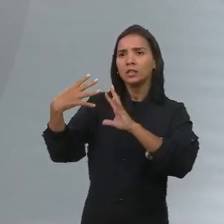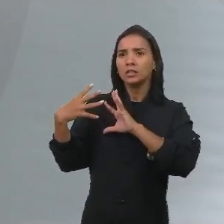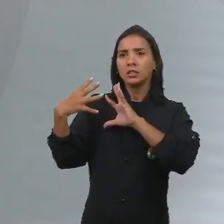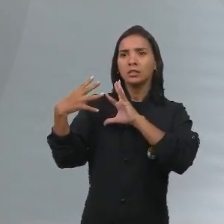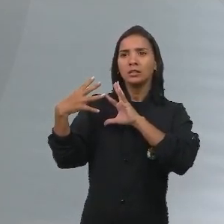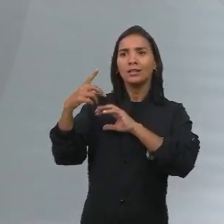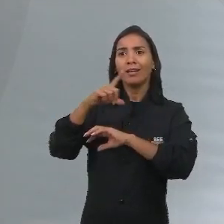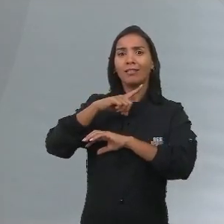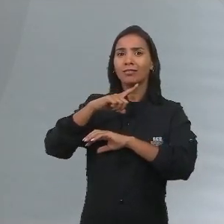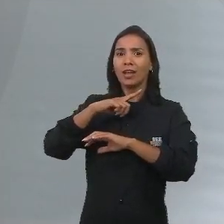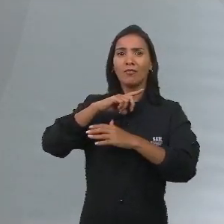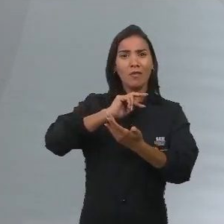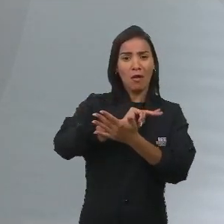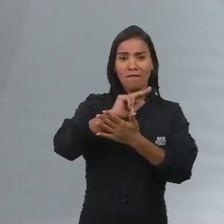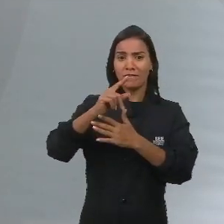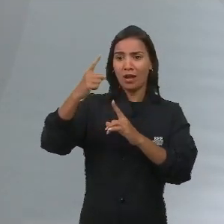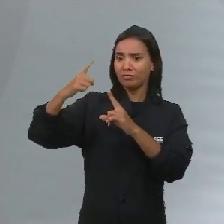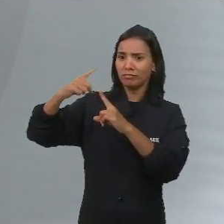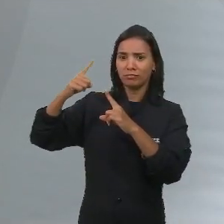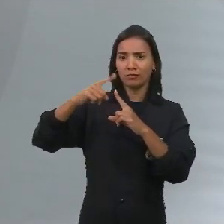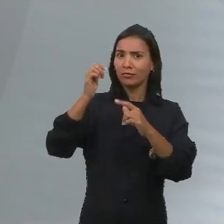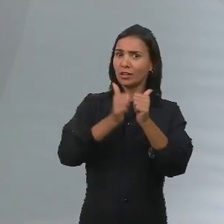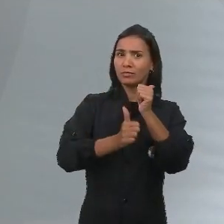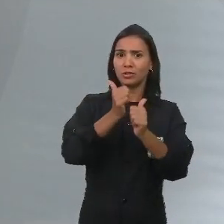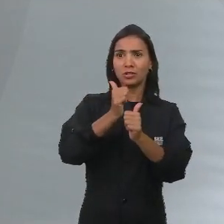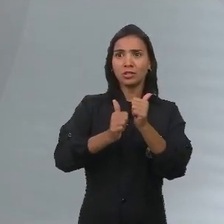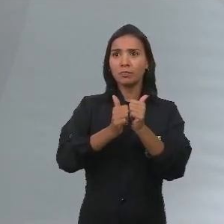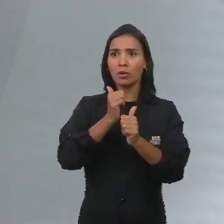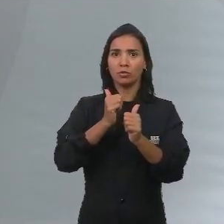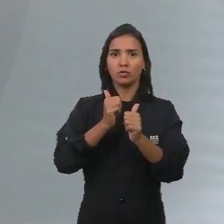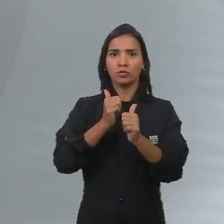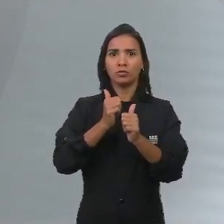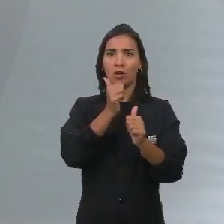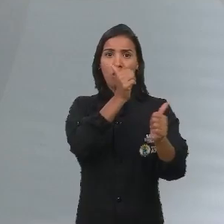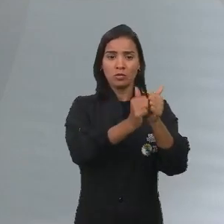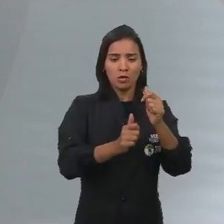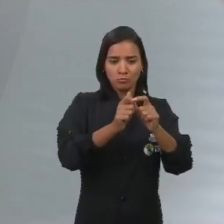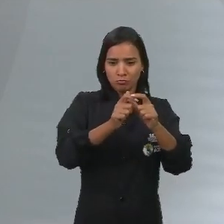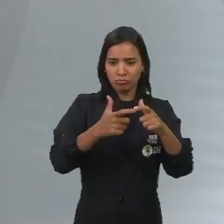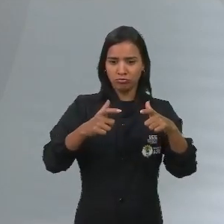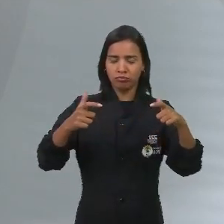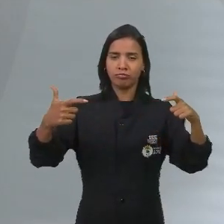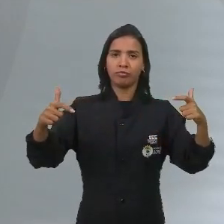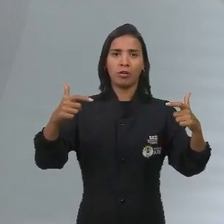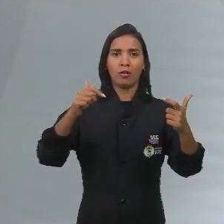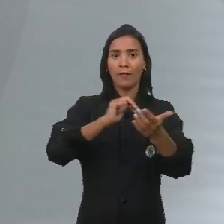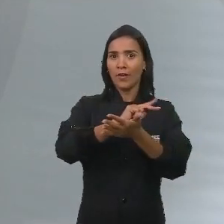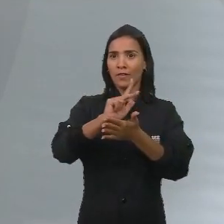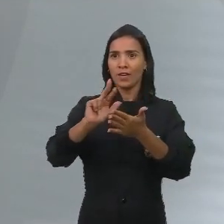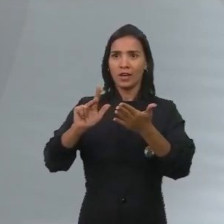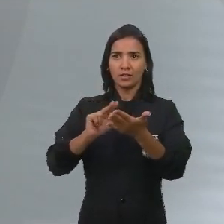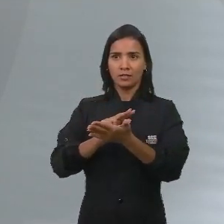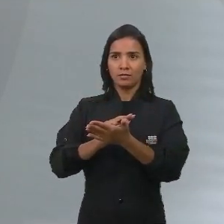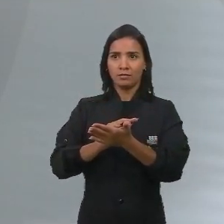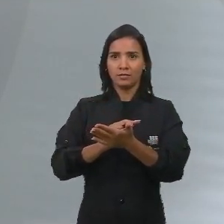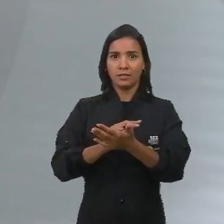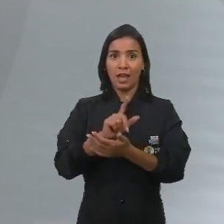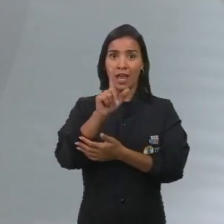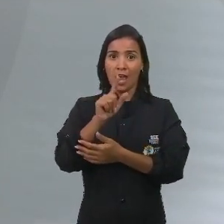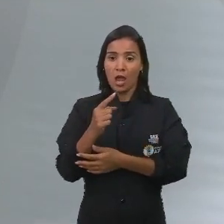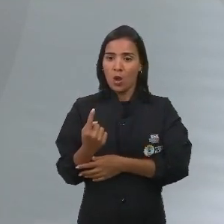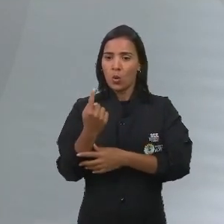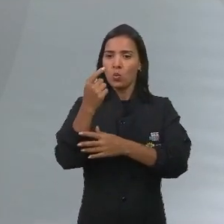ginástica tem o aspecto de saúde tem as o esporte é mais um elemento A diferença é que por ter uma